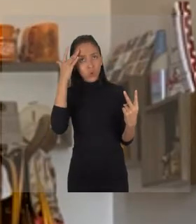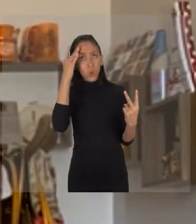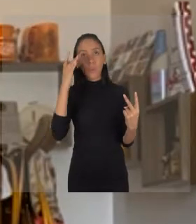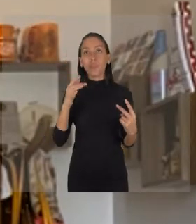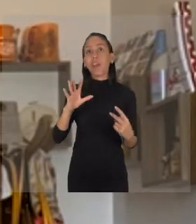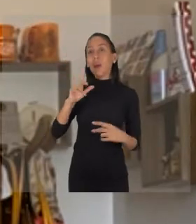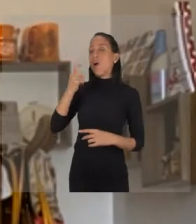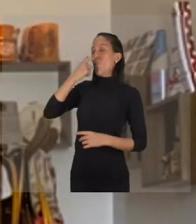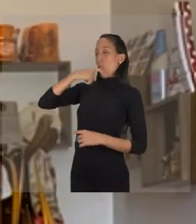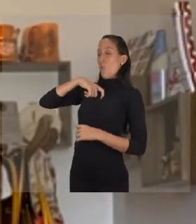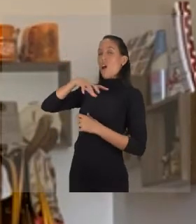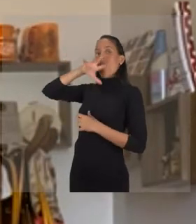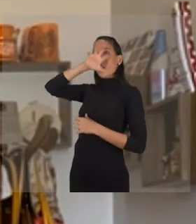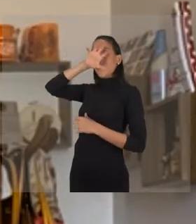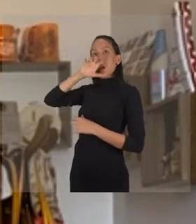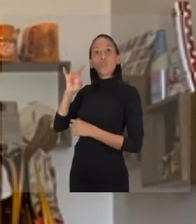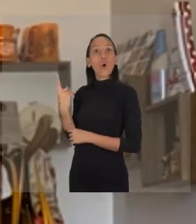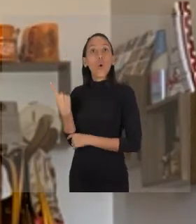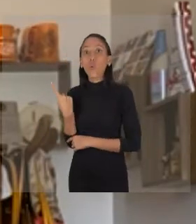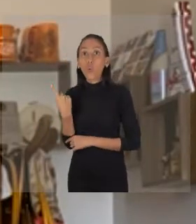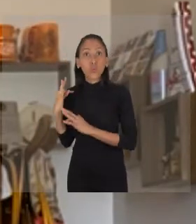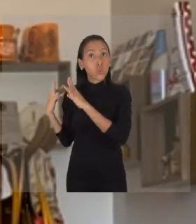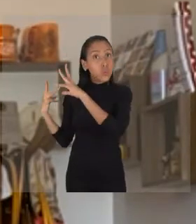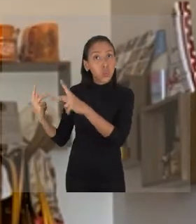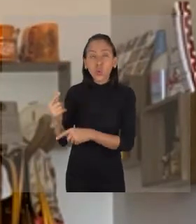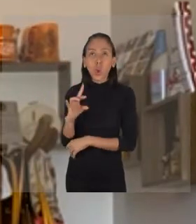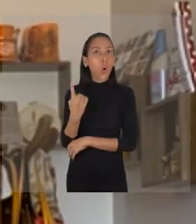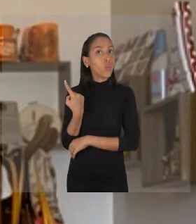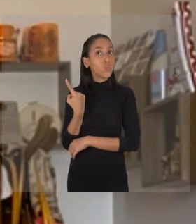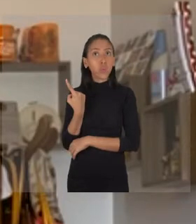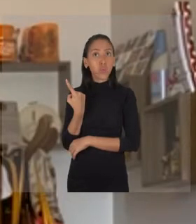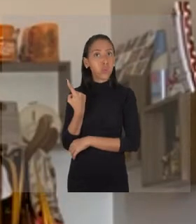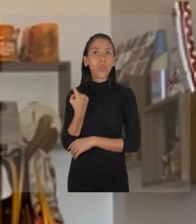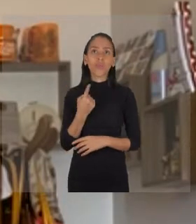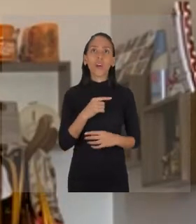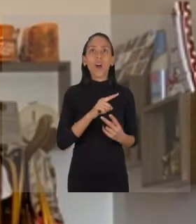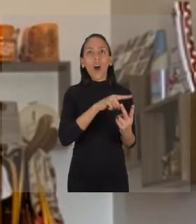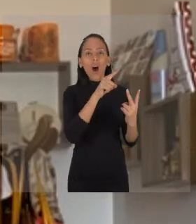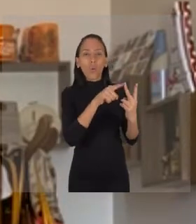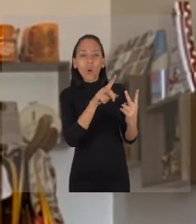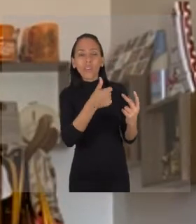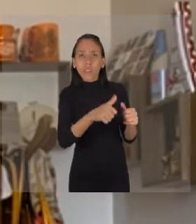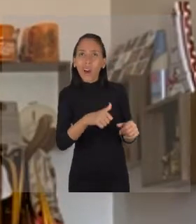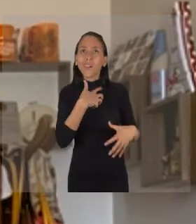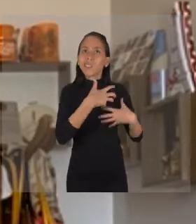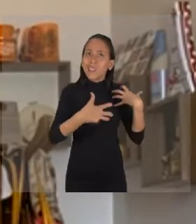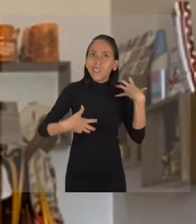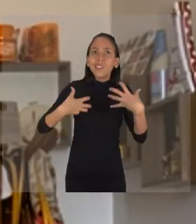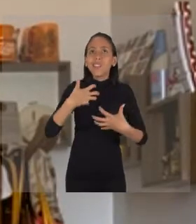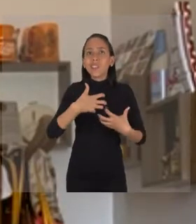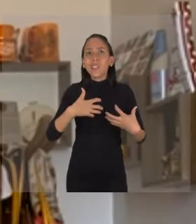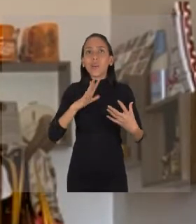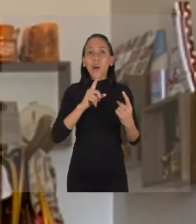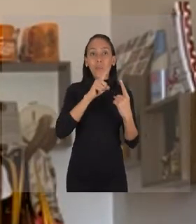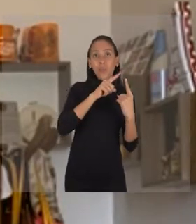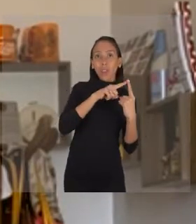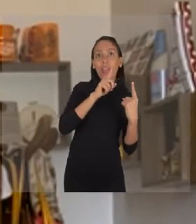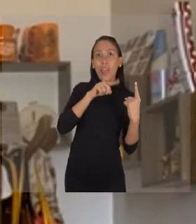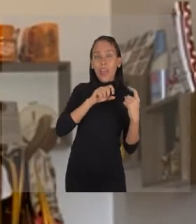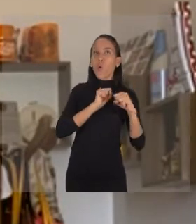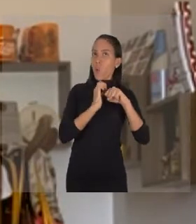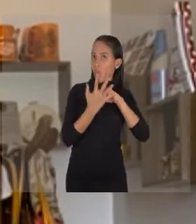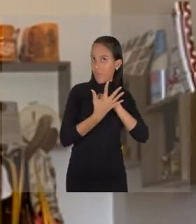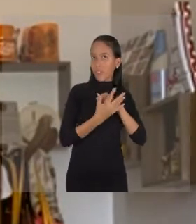E outra já tinha indicação, sabe? Pelo jeito que ela tava e tudo mais. Mas uma era Covid e a outra não